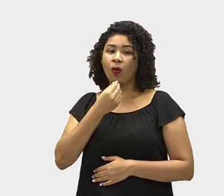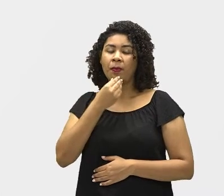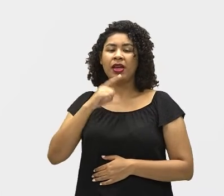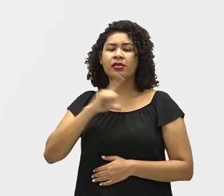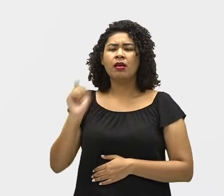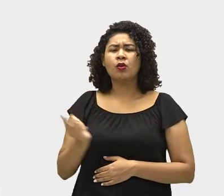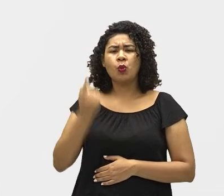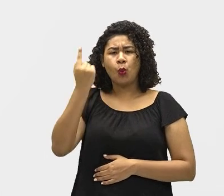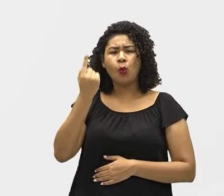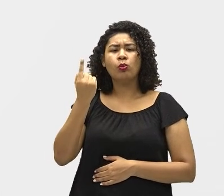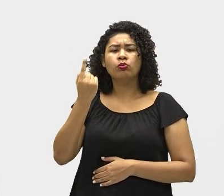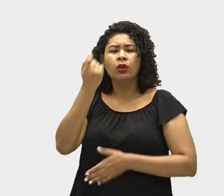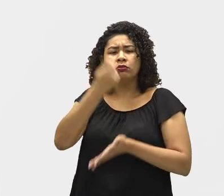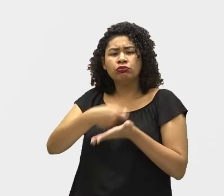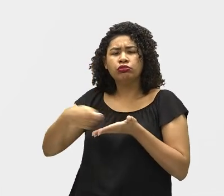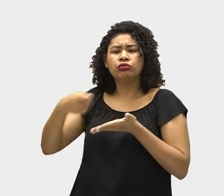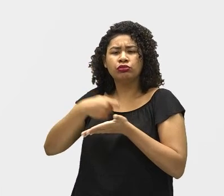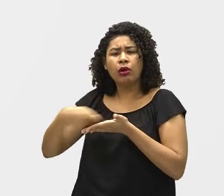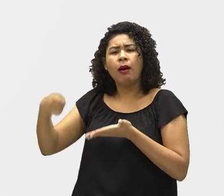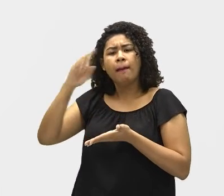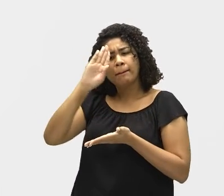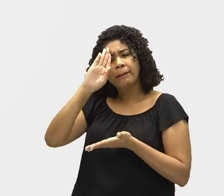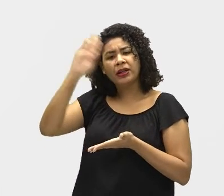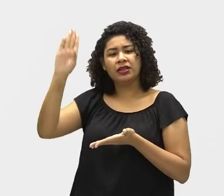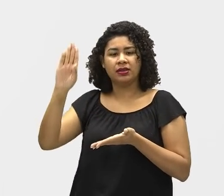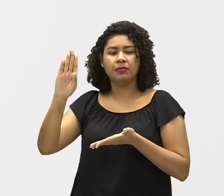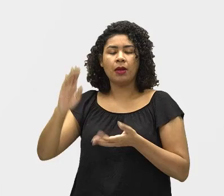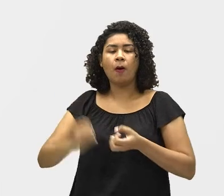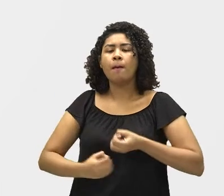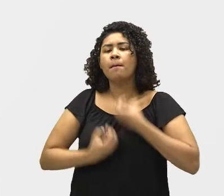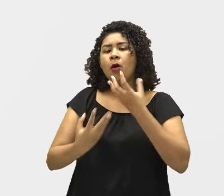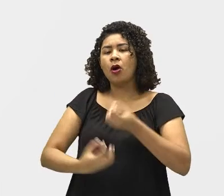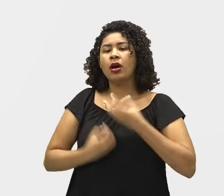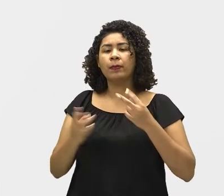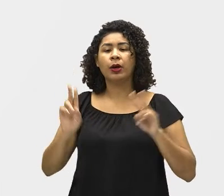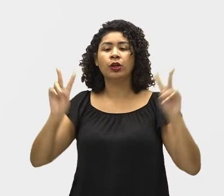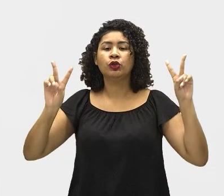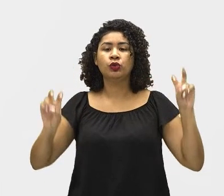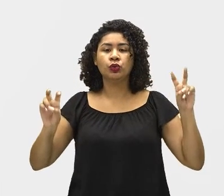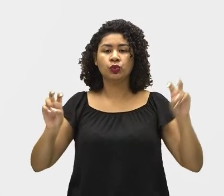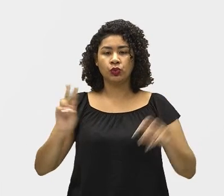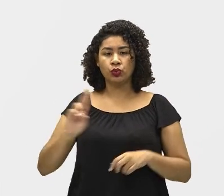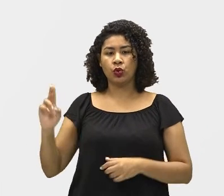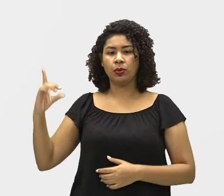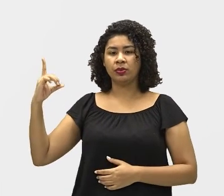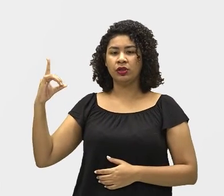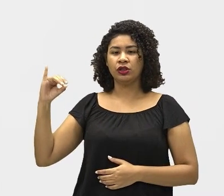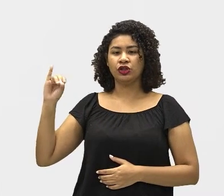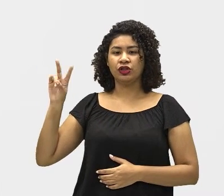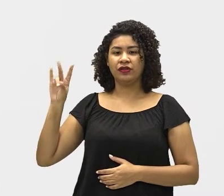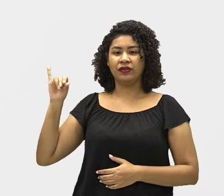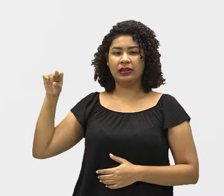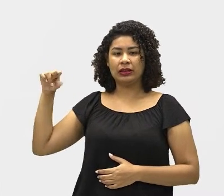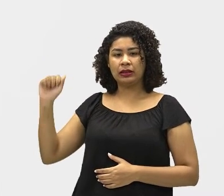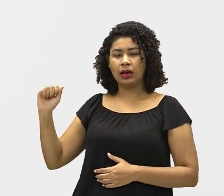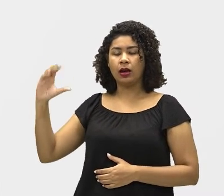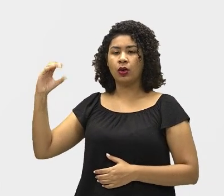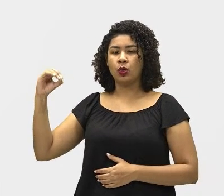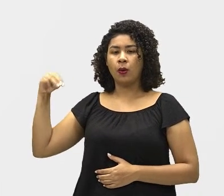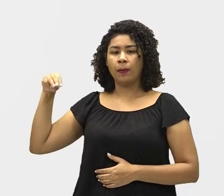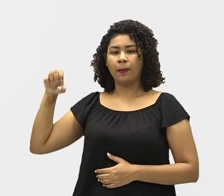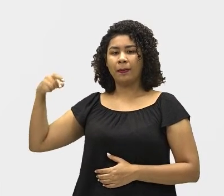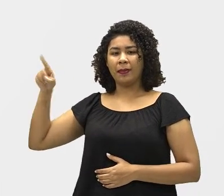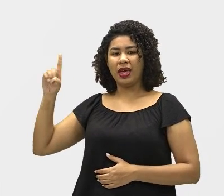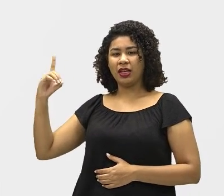destacamos a Divina Comédia, que por sua vez retratava, né, algumas fases da vida humana, que seria a